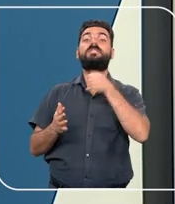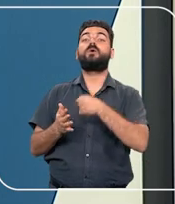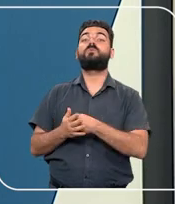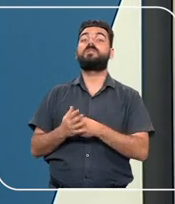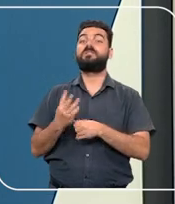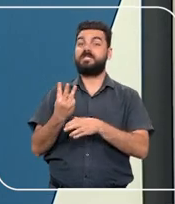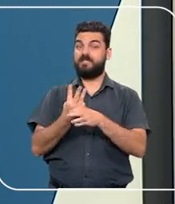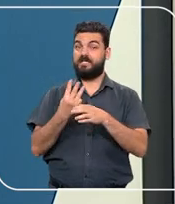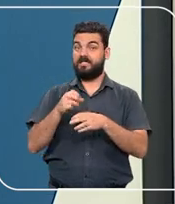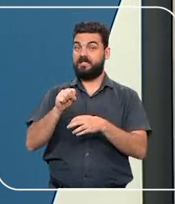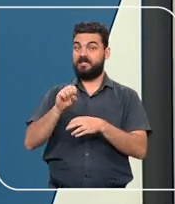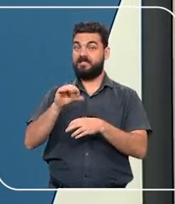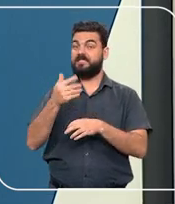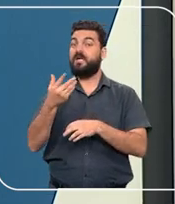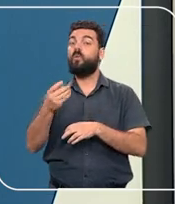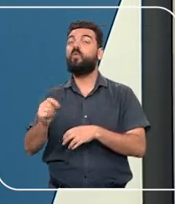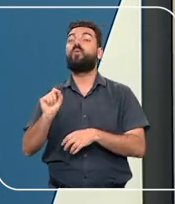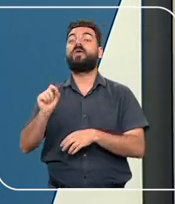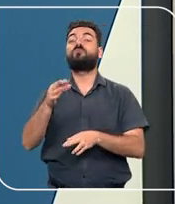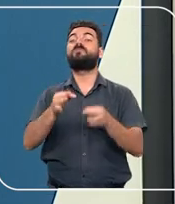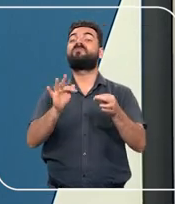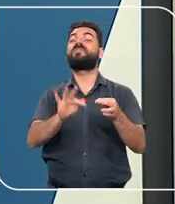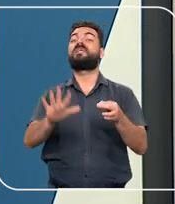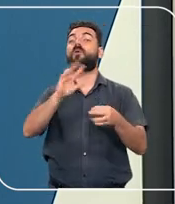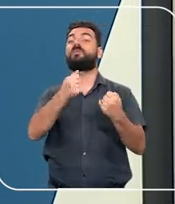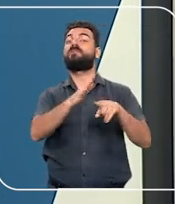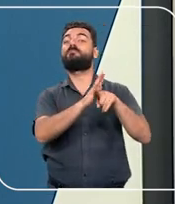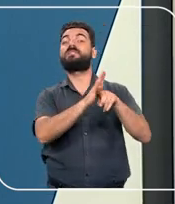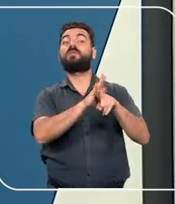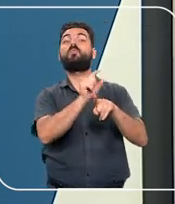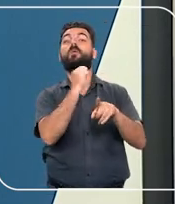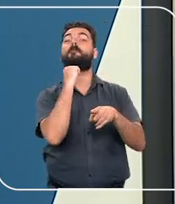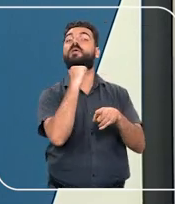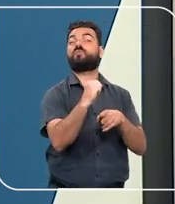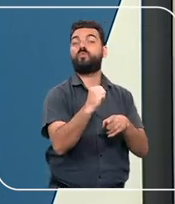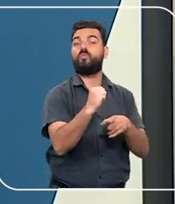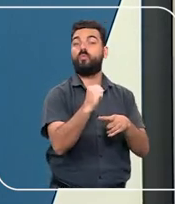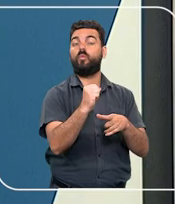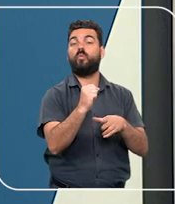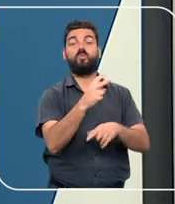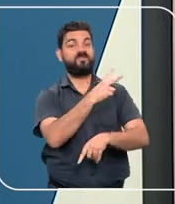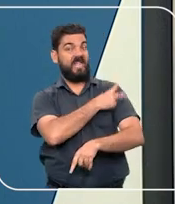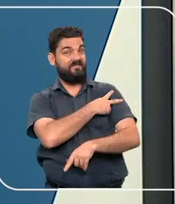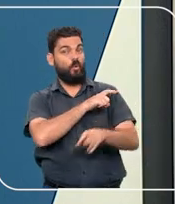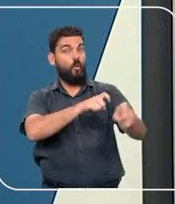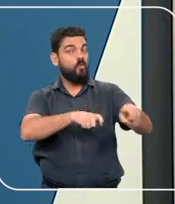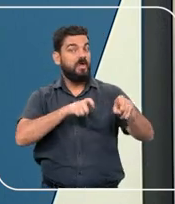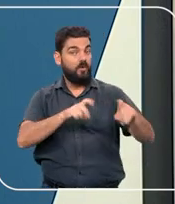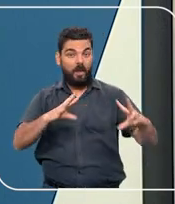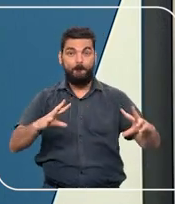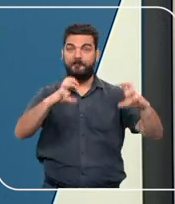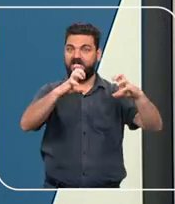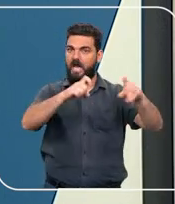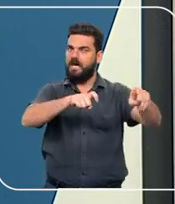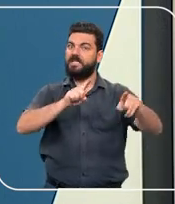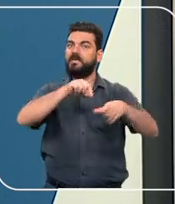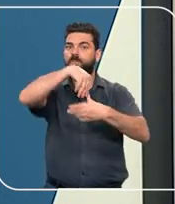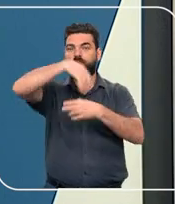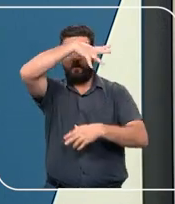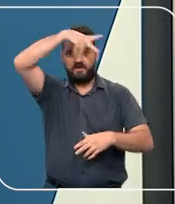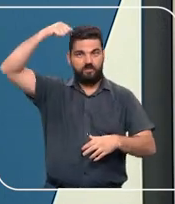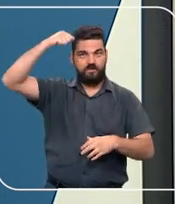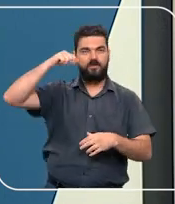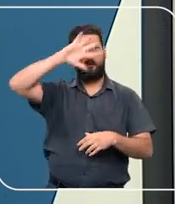a determinação da terceira sessão para que a justiça federal investigue o assassinato de um líder rural em região de conflitos